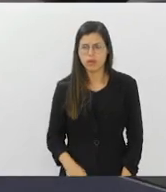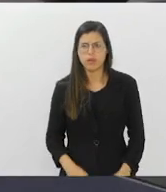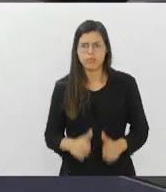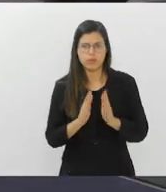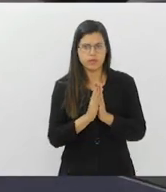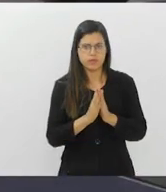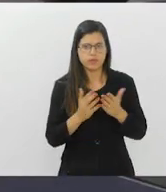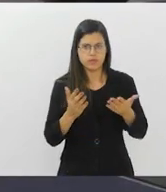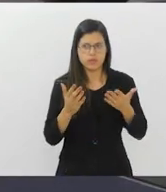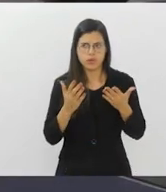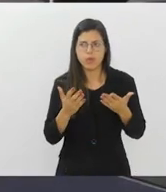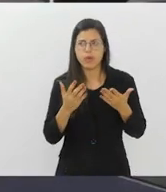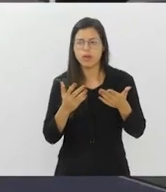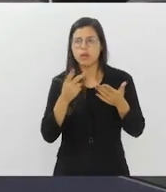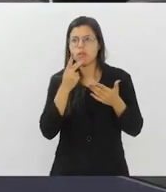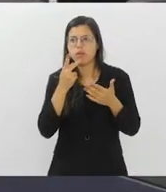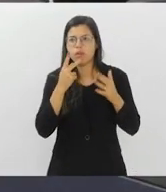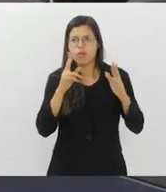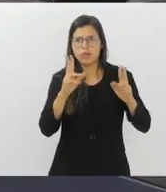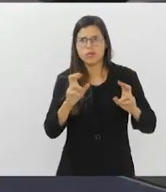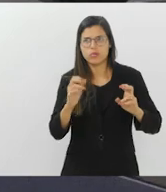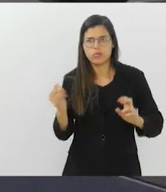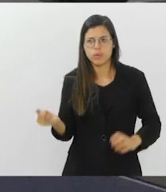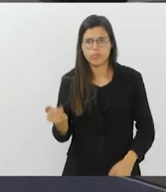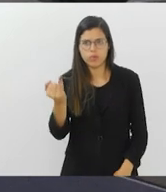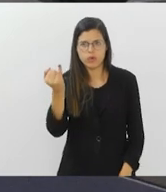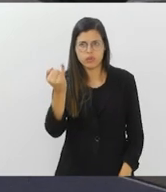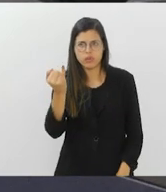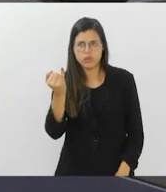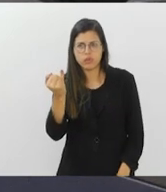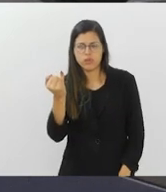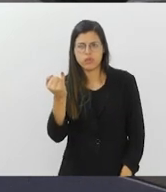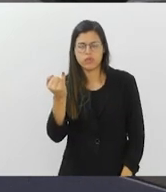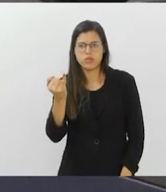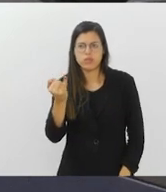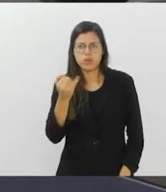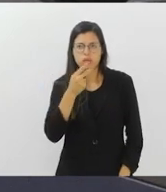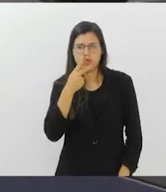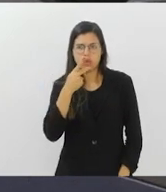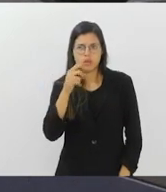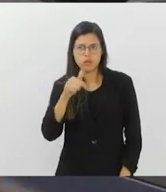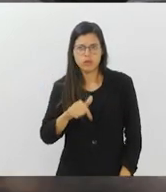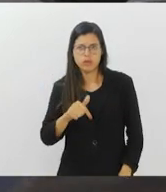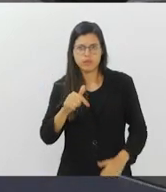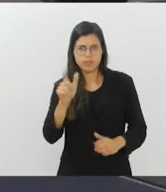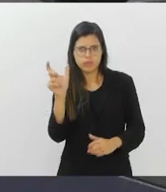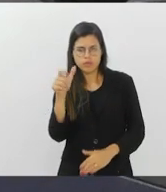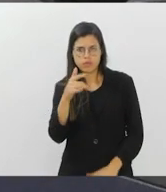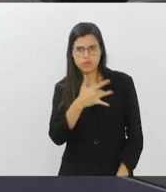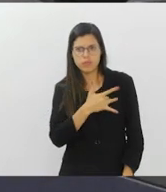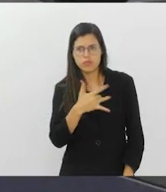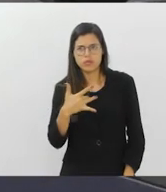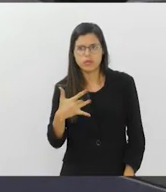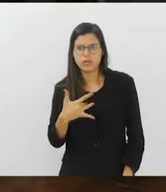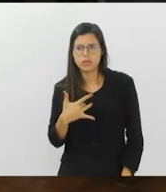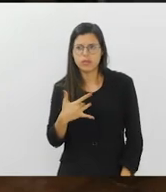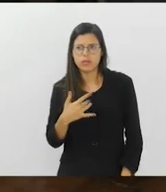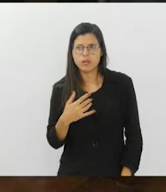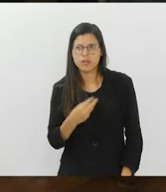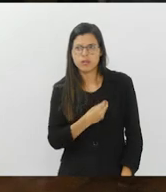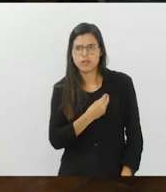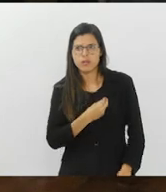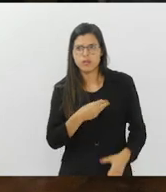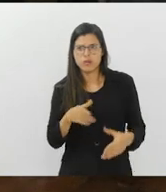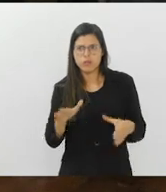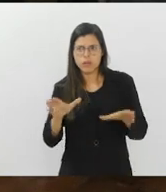de abordar um assunto muito importante que não foi falado aqui. Tá? Nos planos de saúde, existe uma equipe